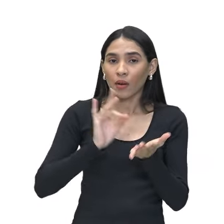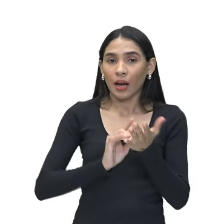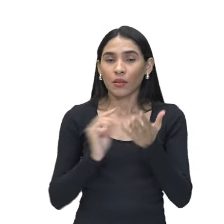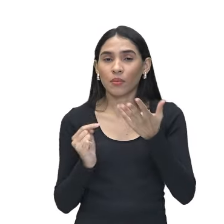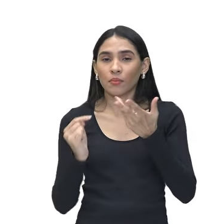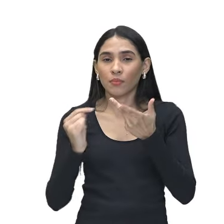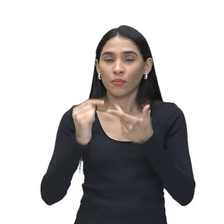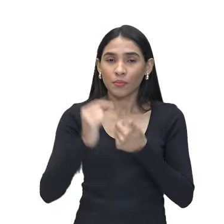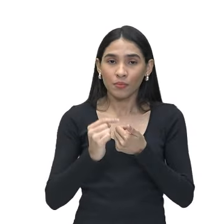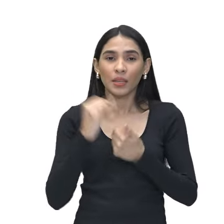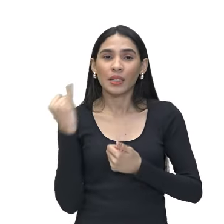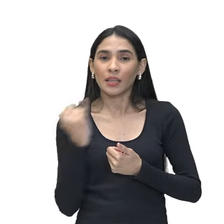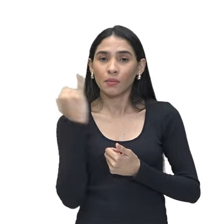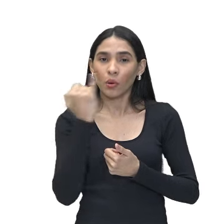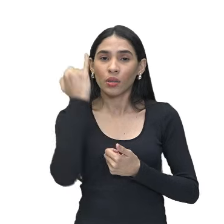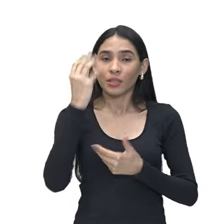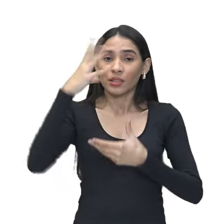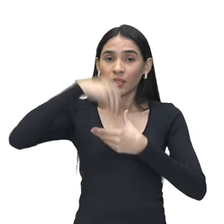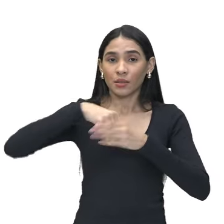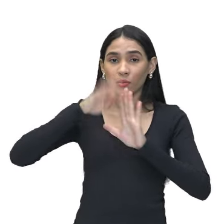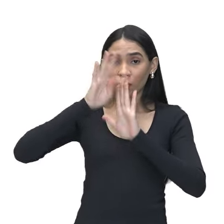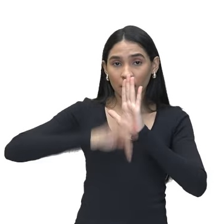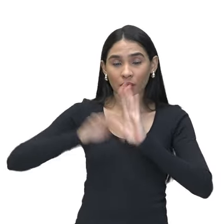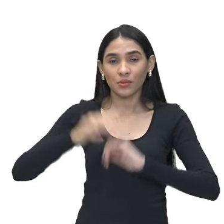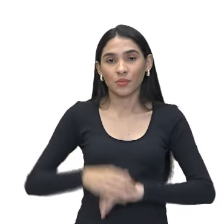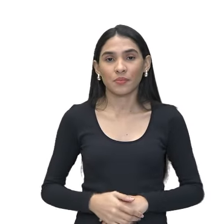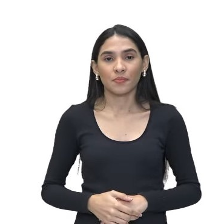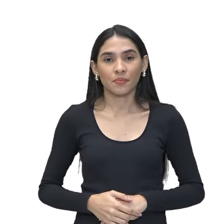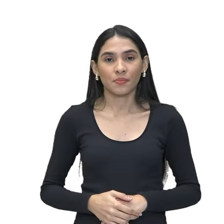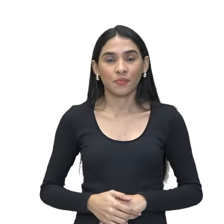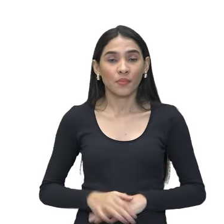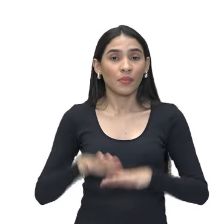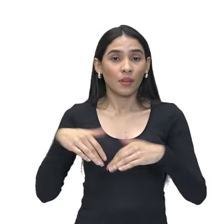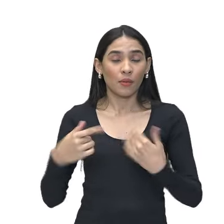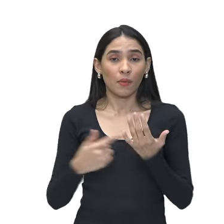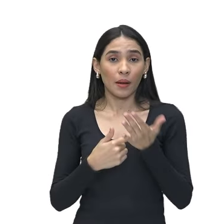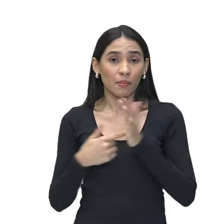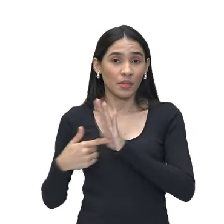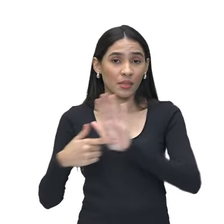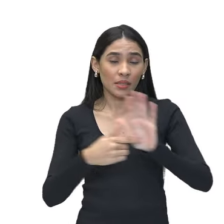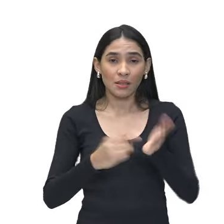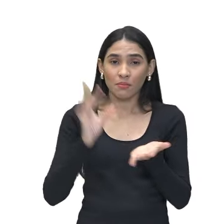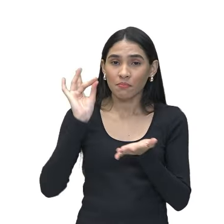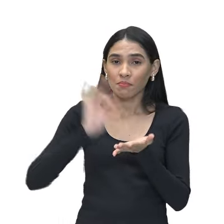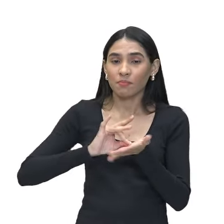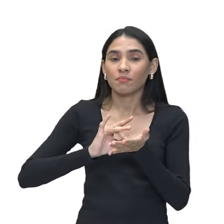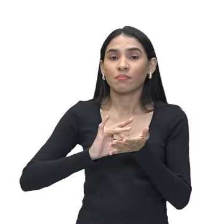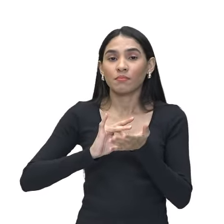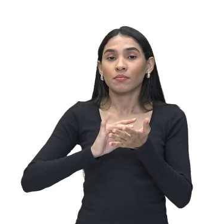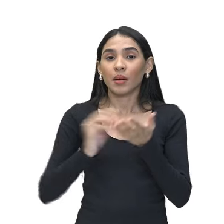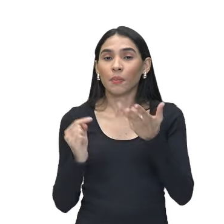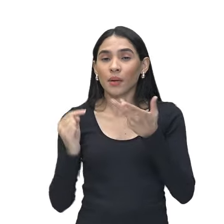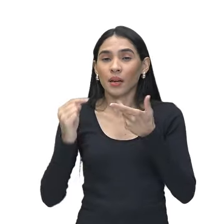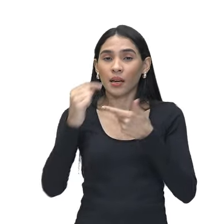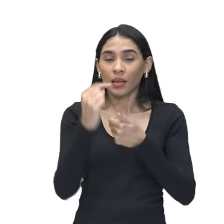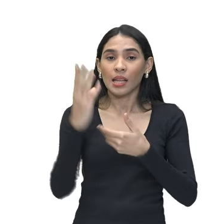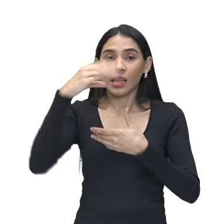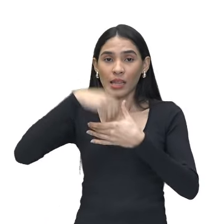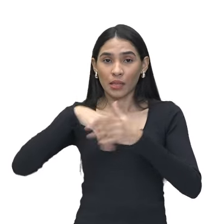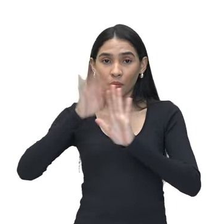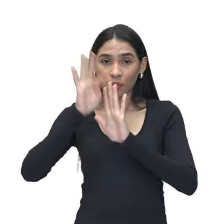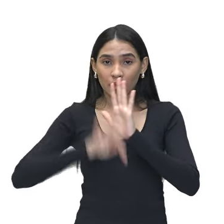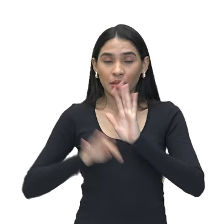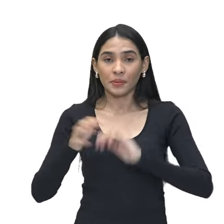relevantes de um texto. Então, olhem só, a apresentação concisa dos pontos relevantes de um texto.